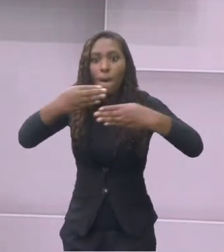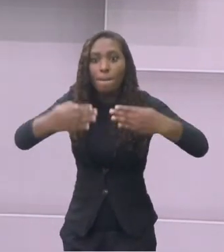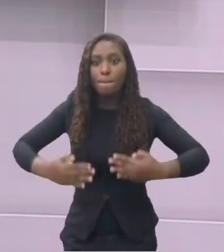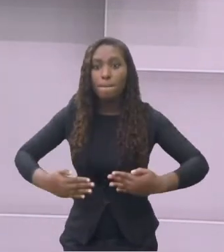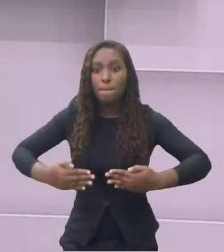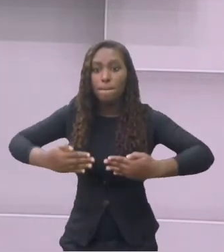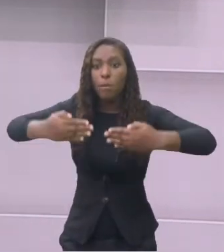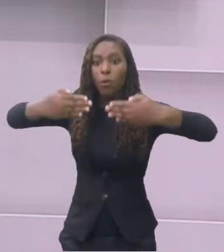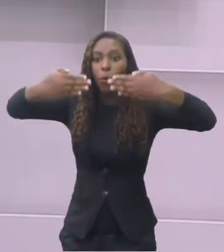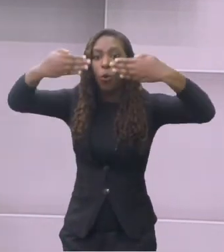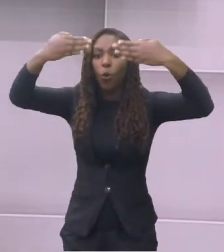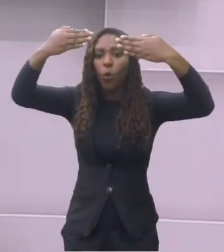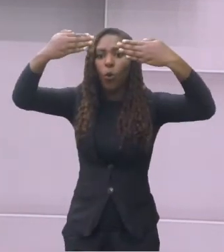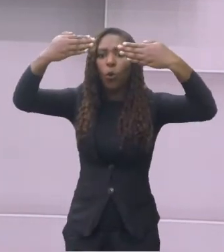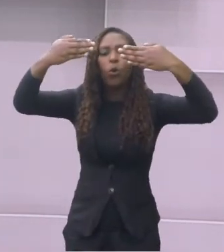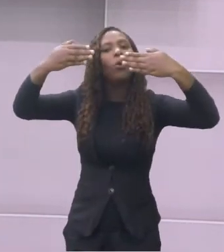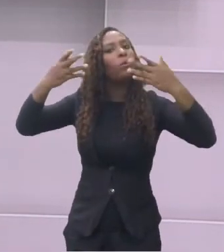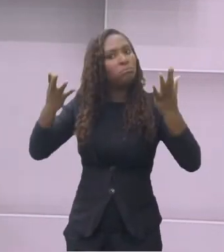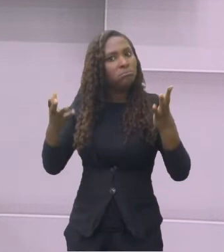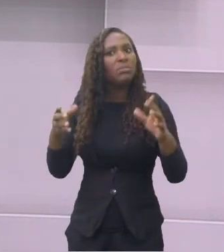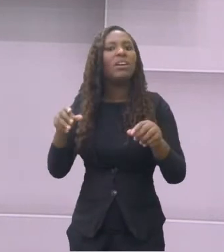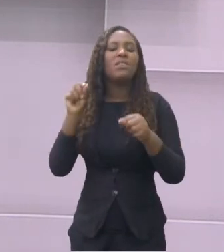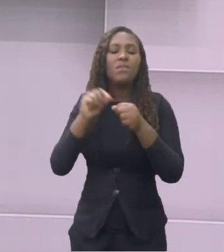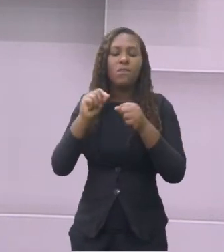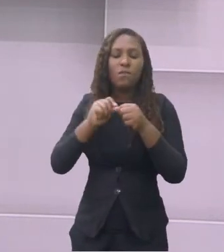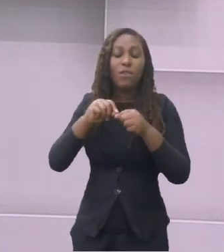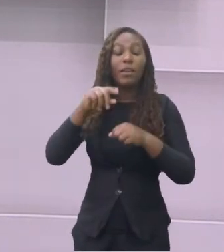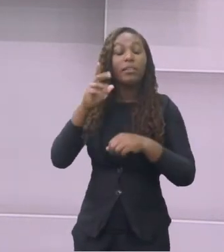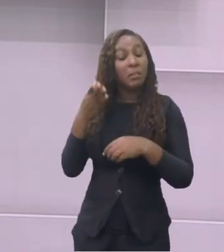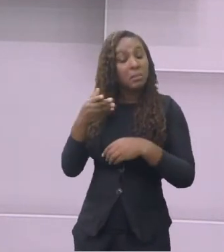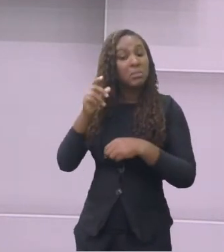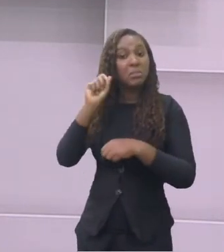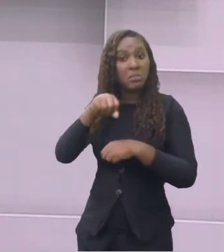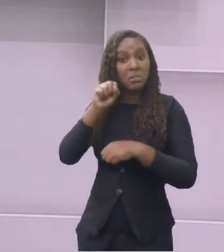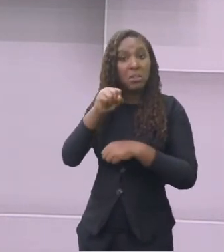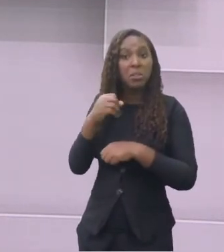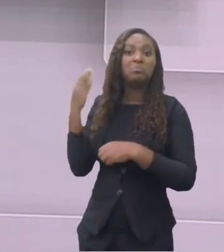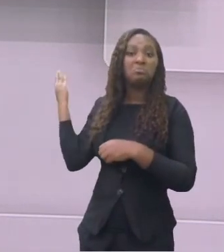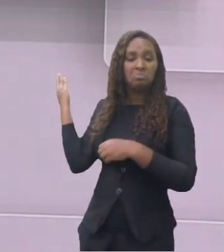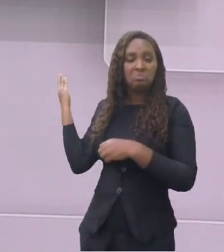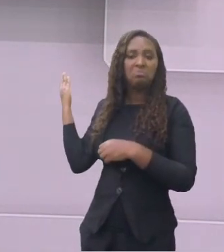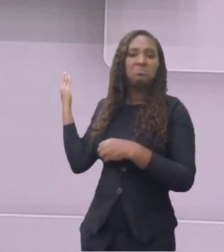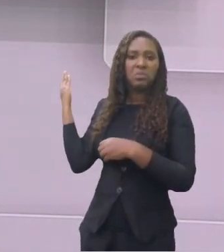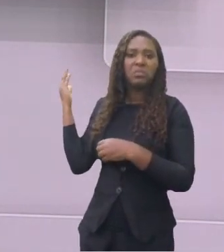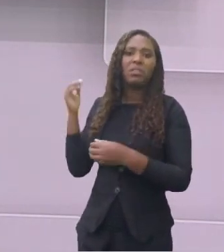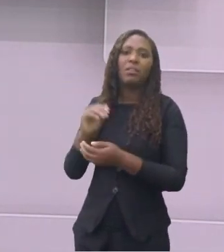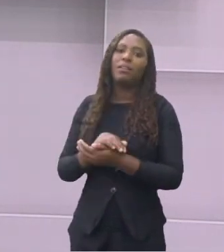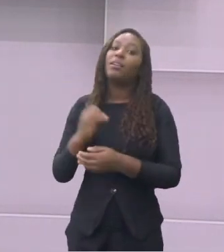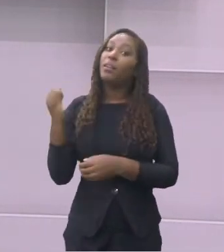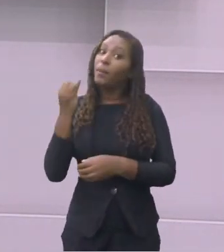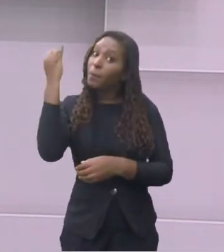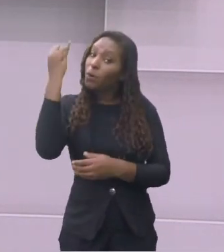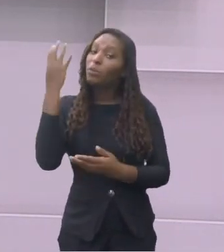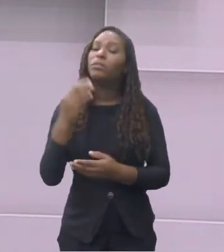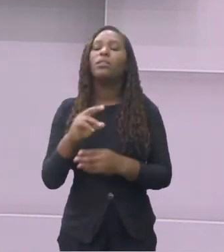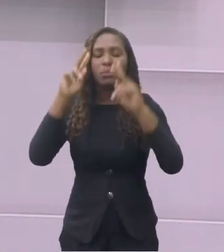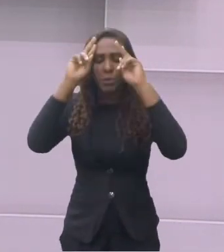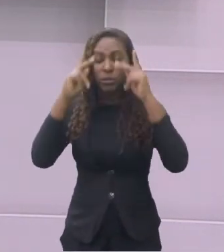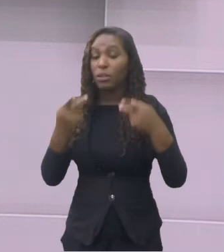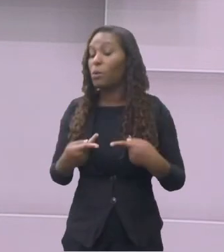rochas magmáticas. Então, olha aí a importância para a humanidade. E as